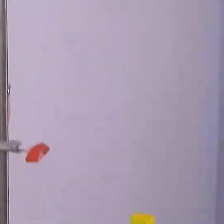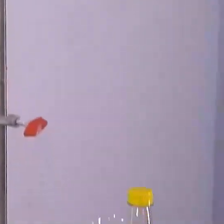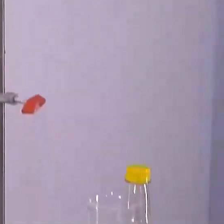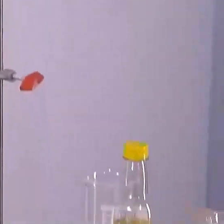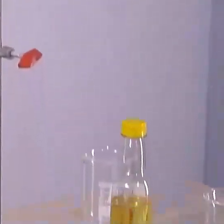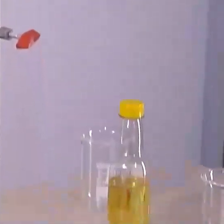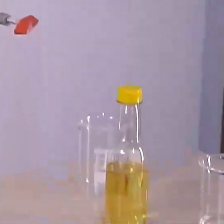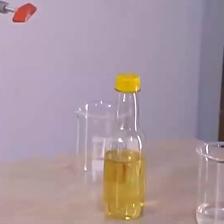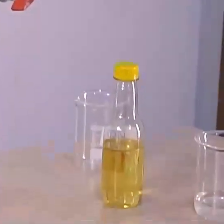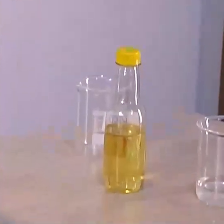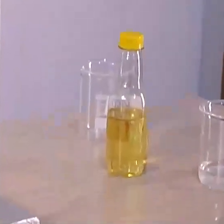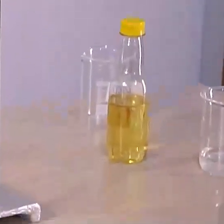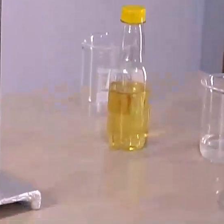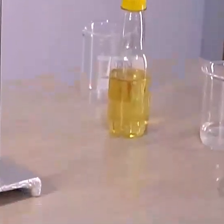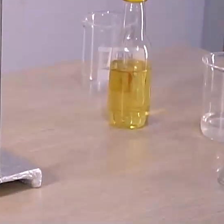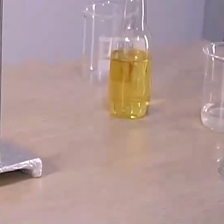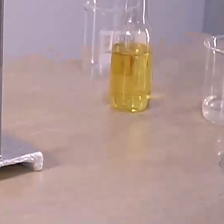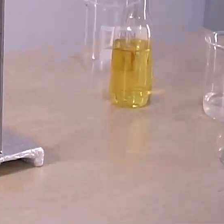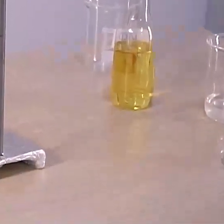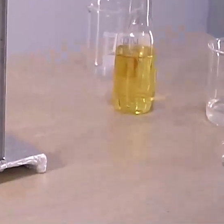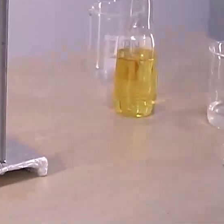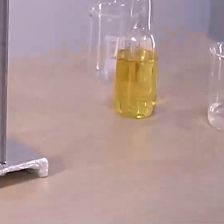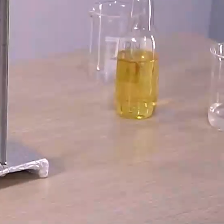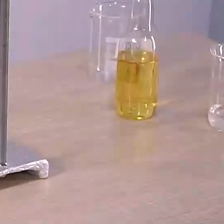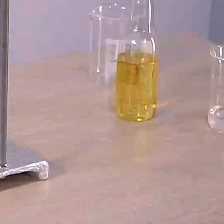de decantação, olha só,